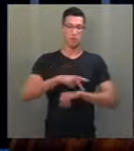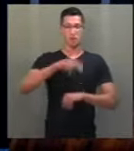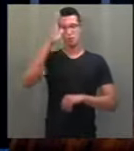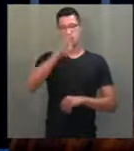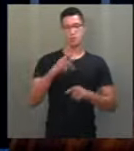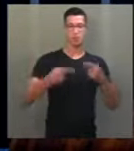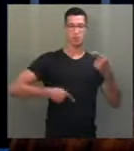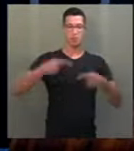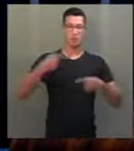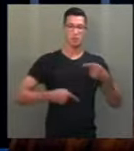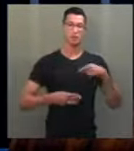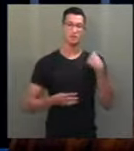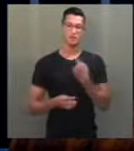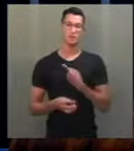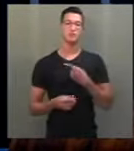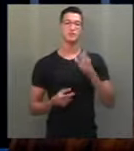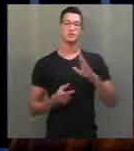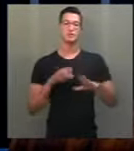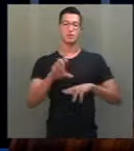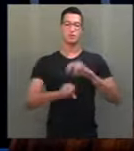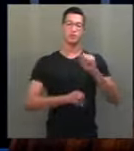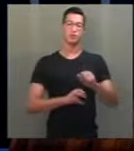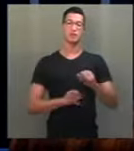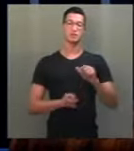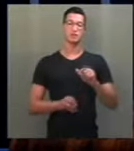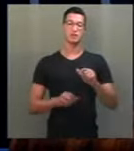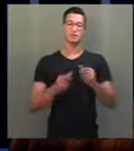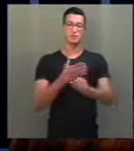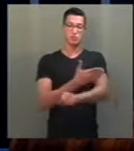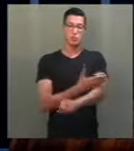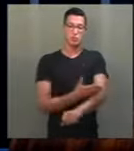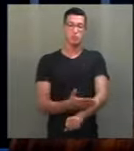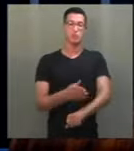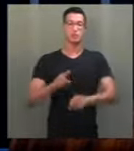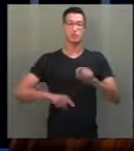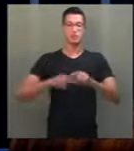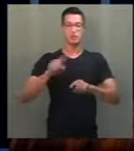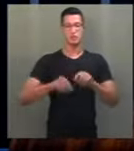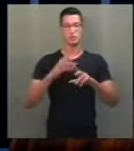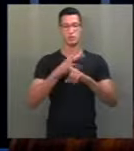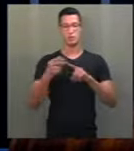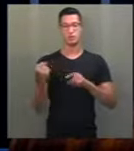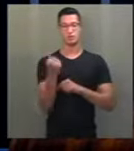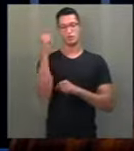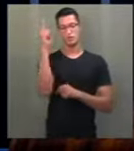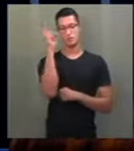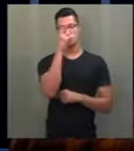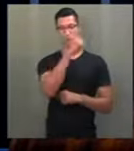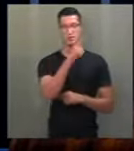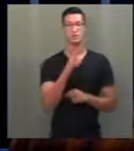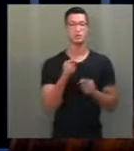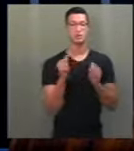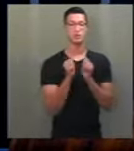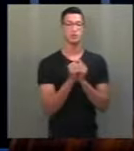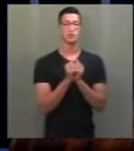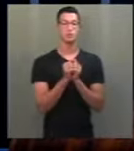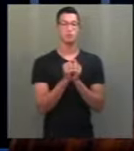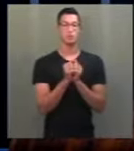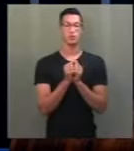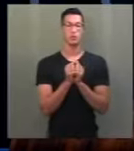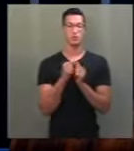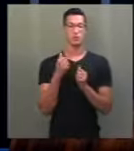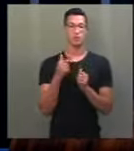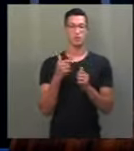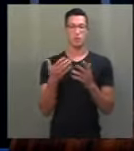da política, nós fomos buscar um instrumento capaz de superar essa dificuldade. E como a água